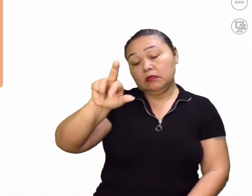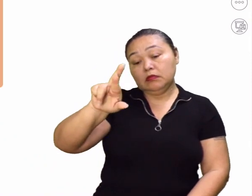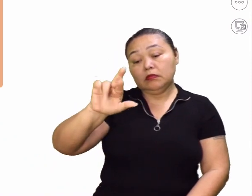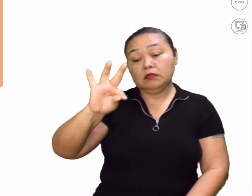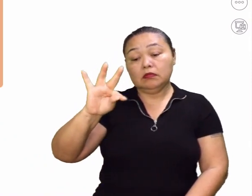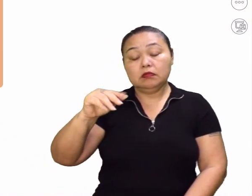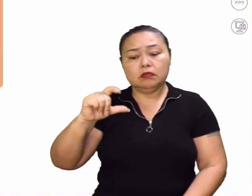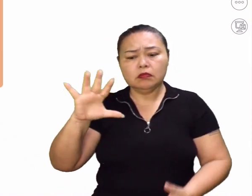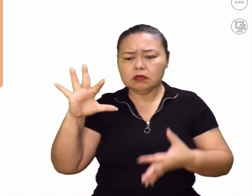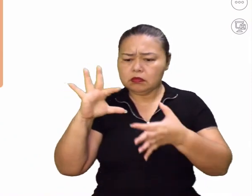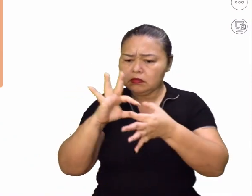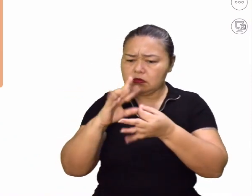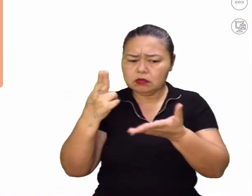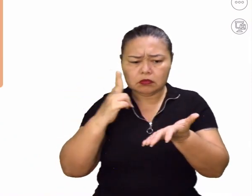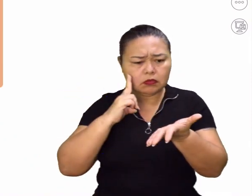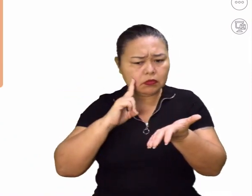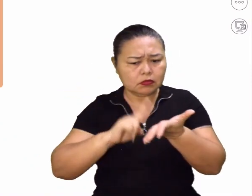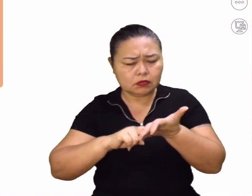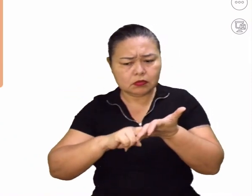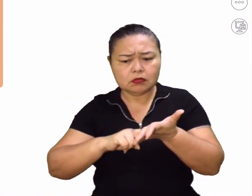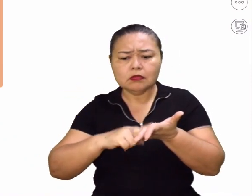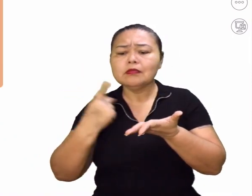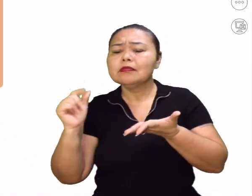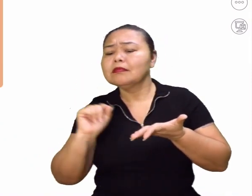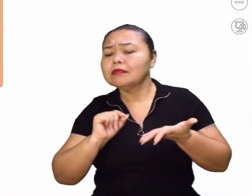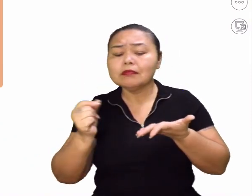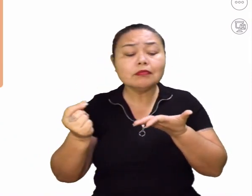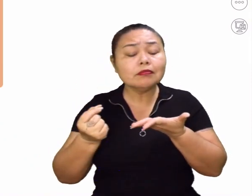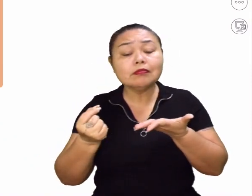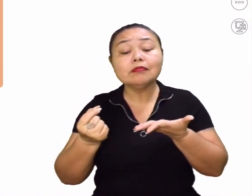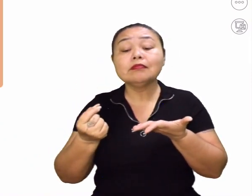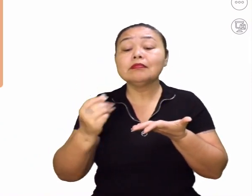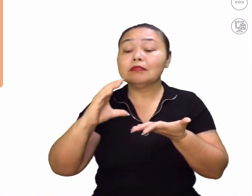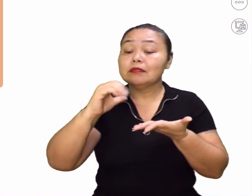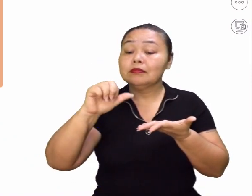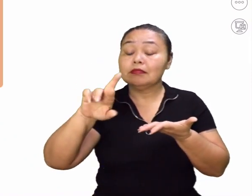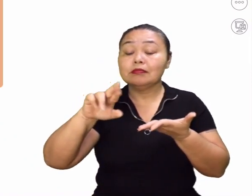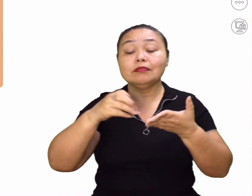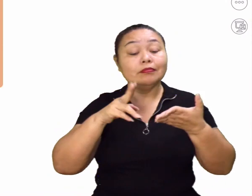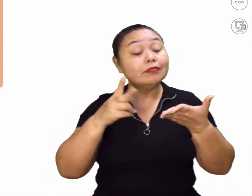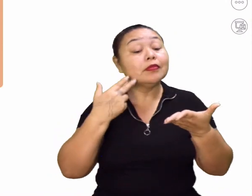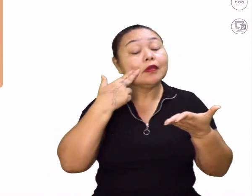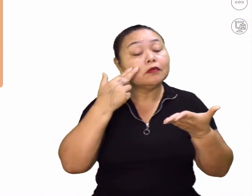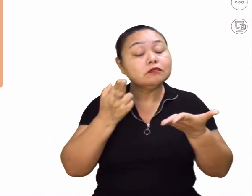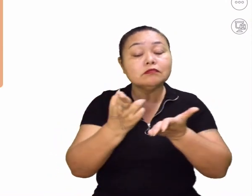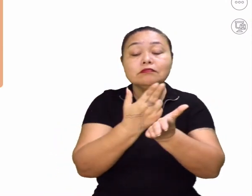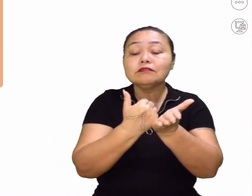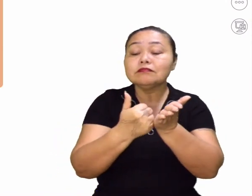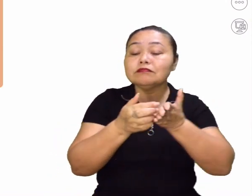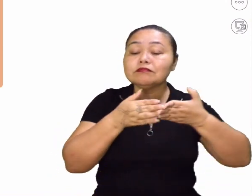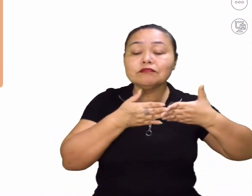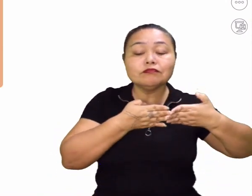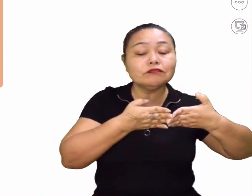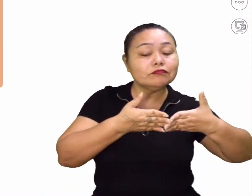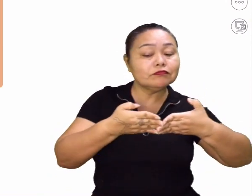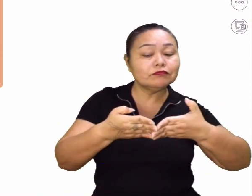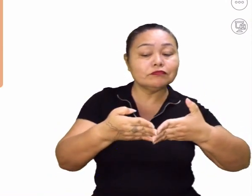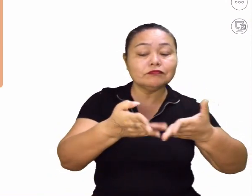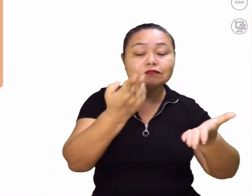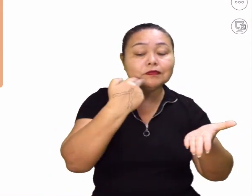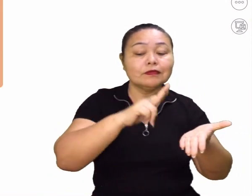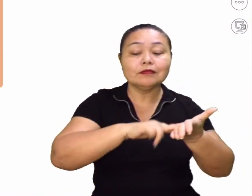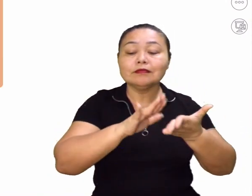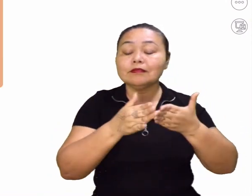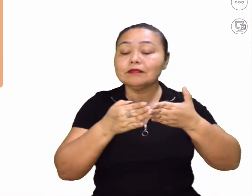cartografia tem a ver com cartas, Rogério? Sim. Que carta é essa, Rogério? São cartas náuticas utilizadas na navegação, são cartas